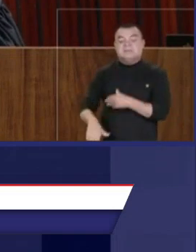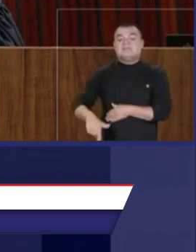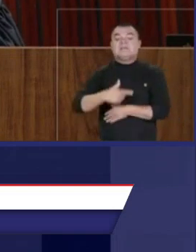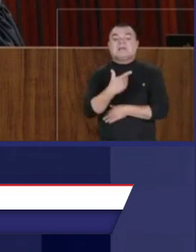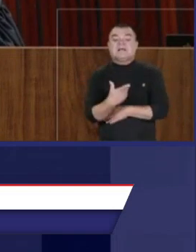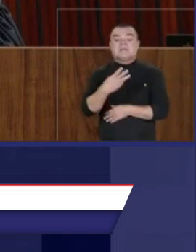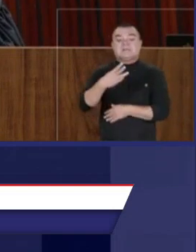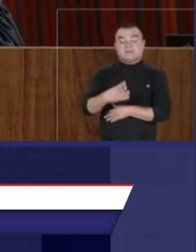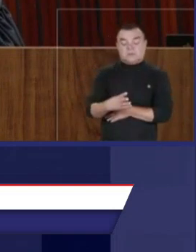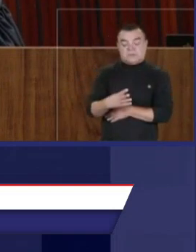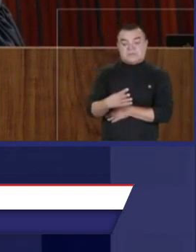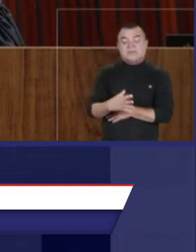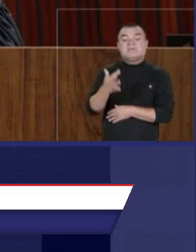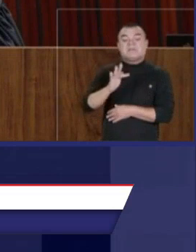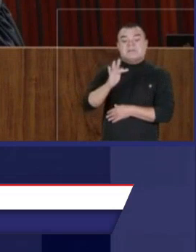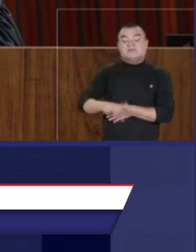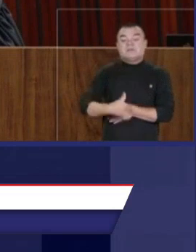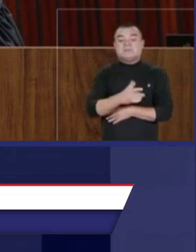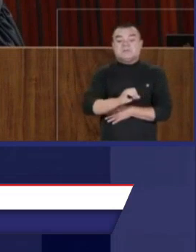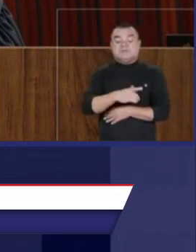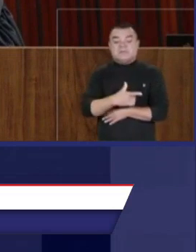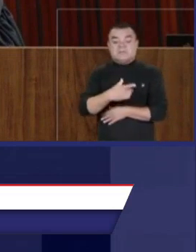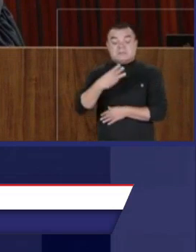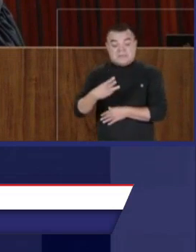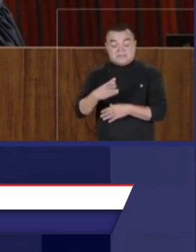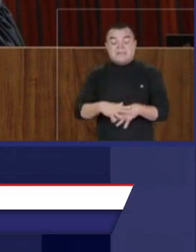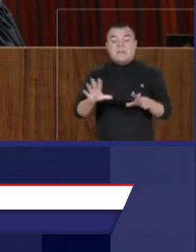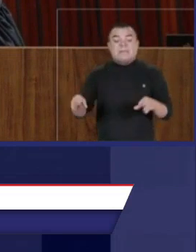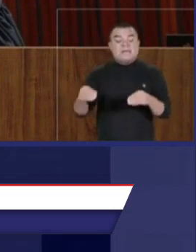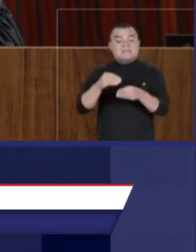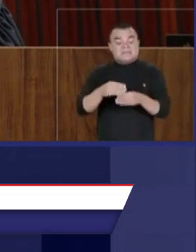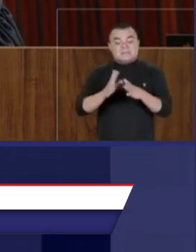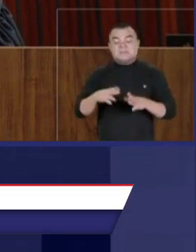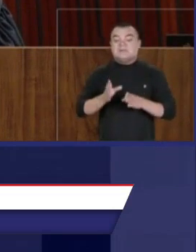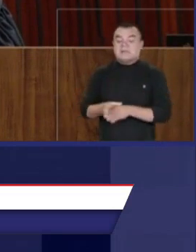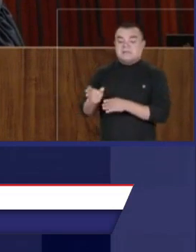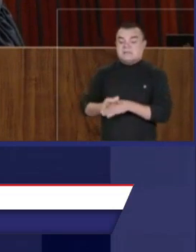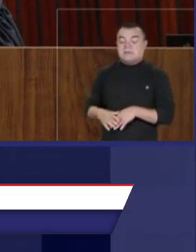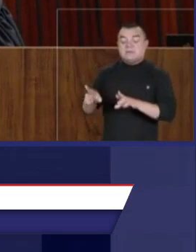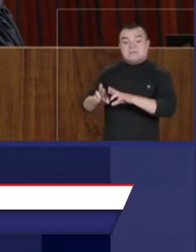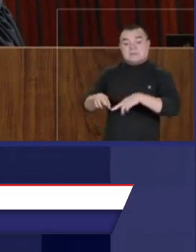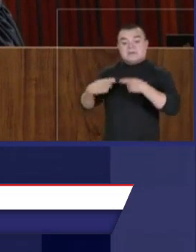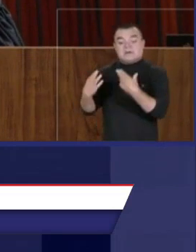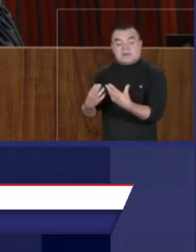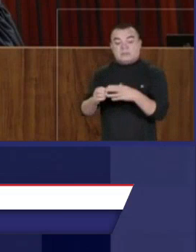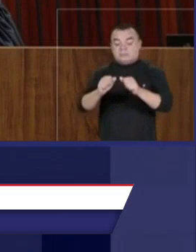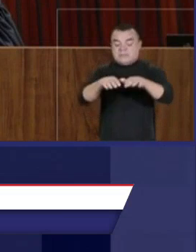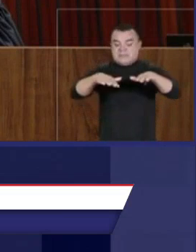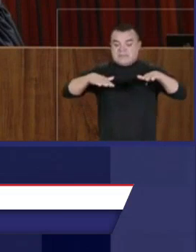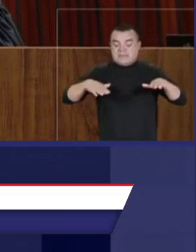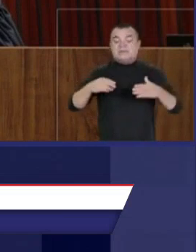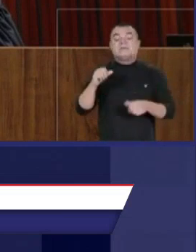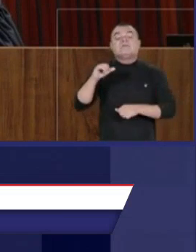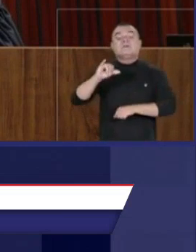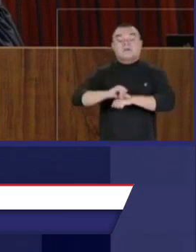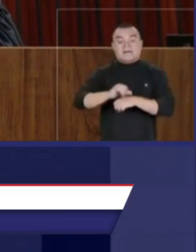a expectativa é de que seja, então, o encerramento dessa sessão. Qual que será a exceção a essa questão? Se algum dos ministros